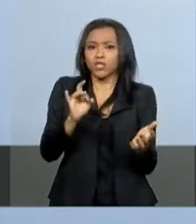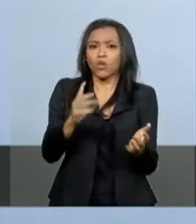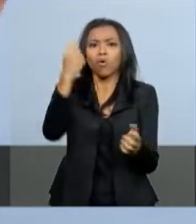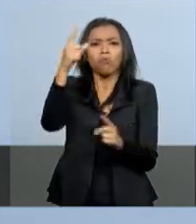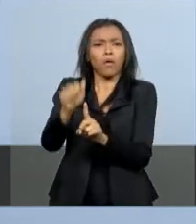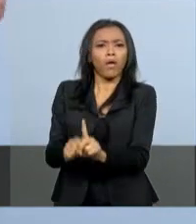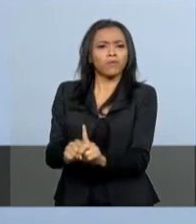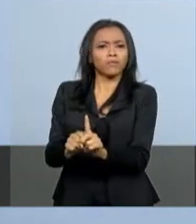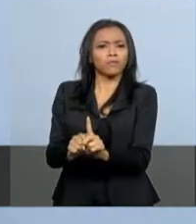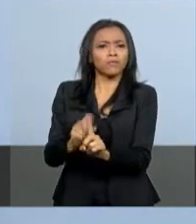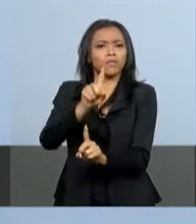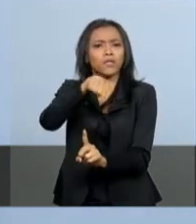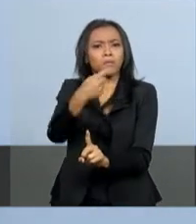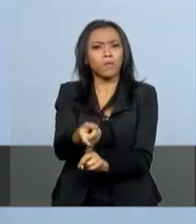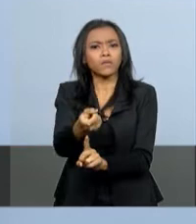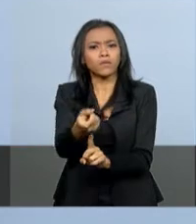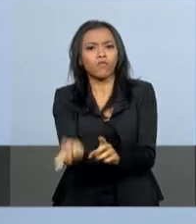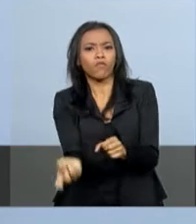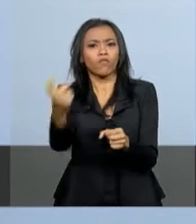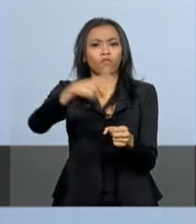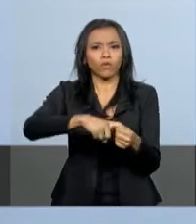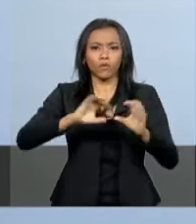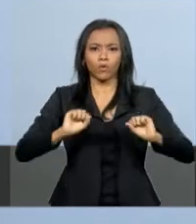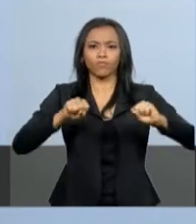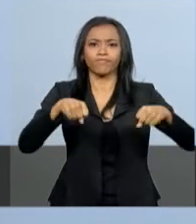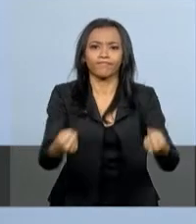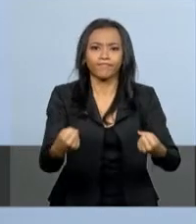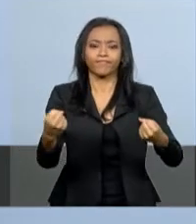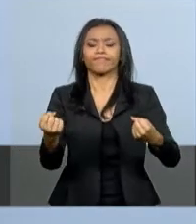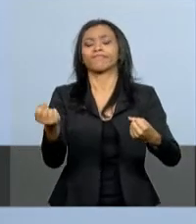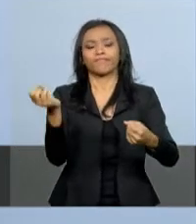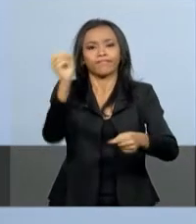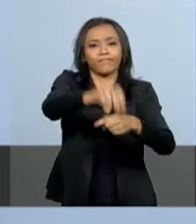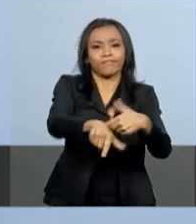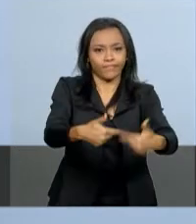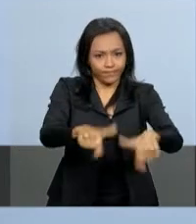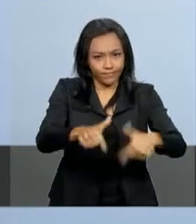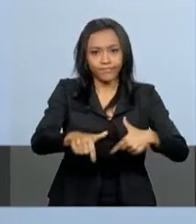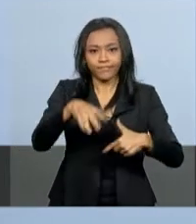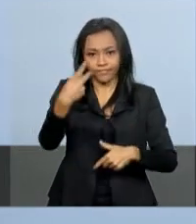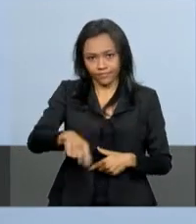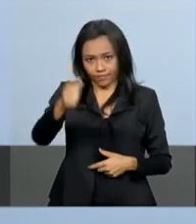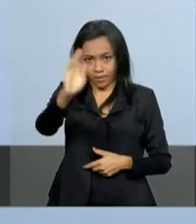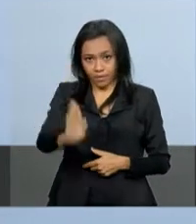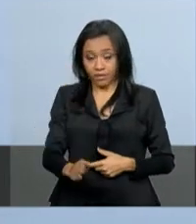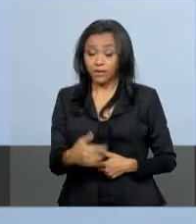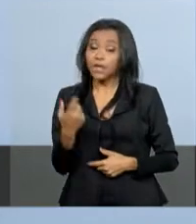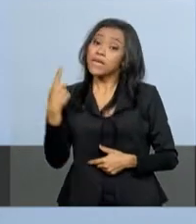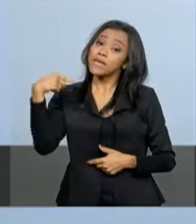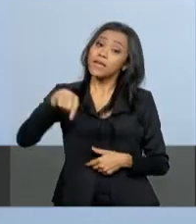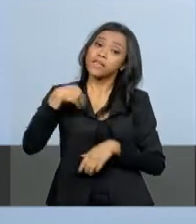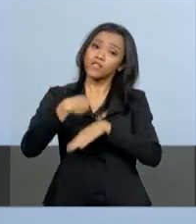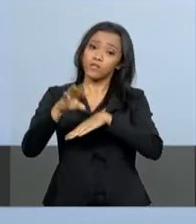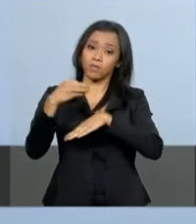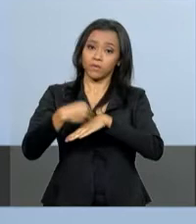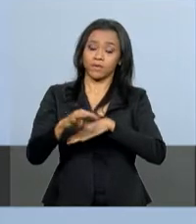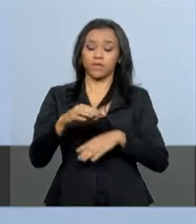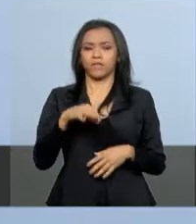que logo se retomarão os empregos no nosso país e este dado de